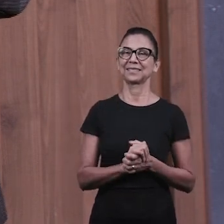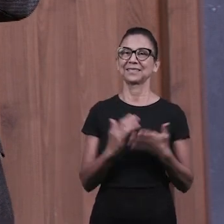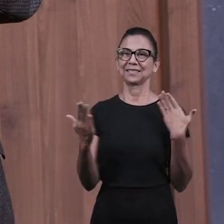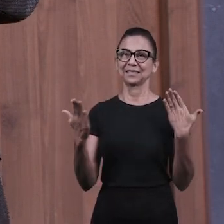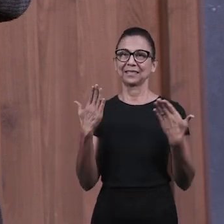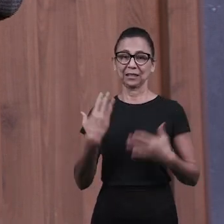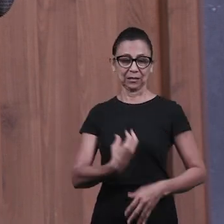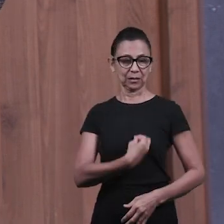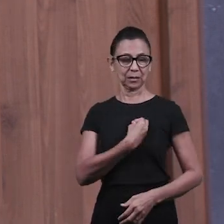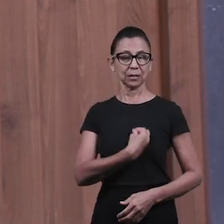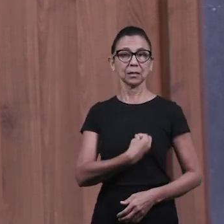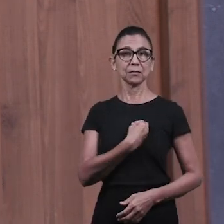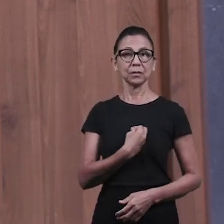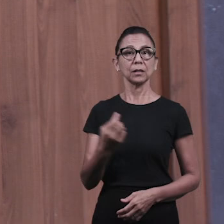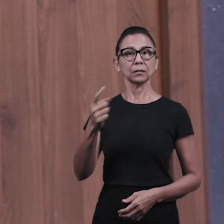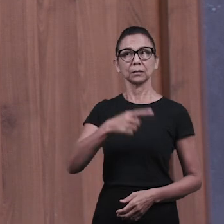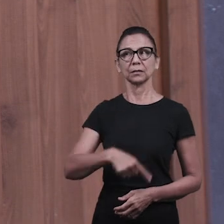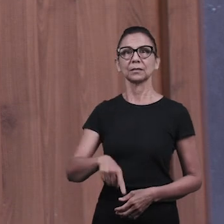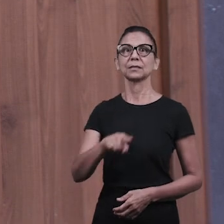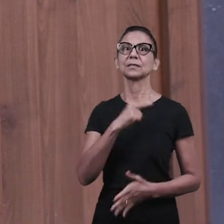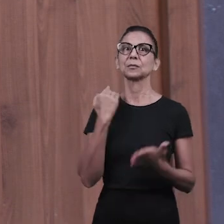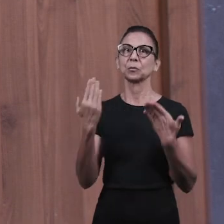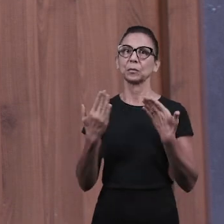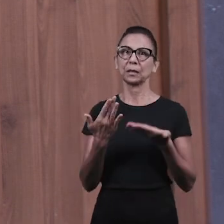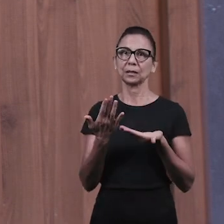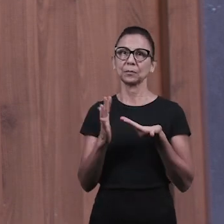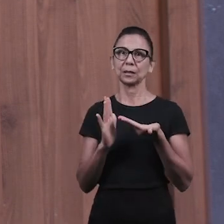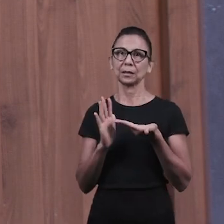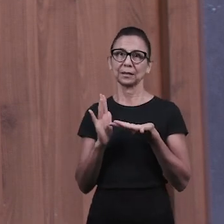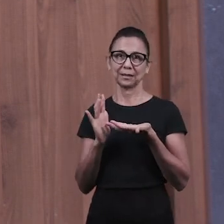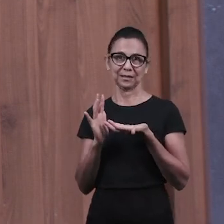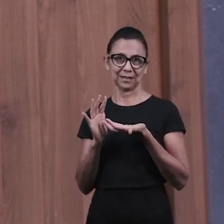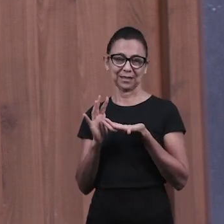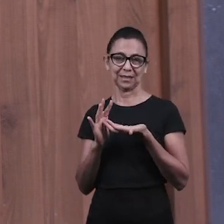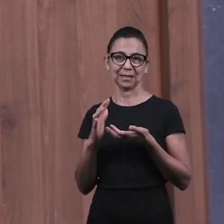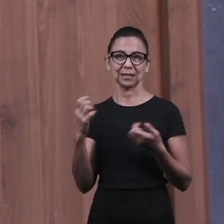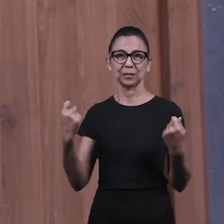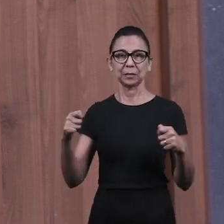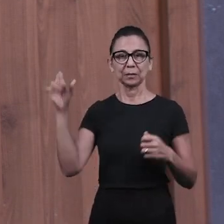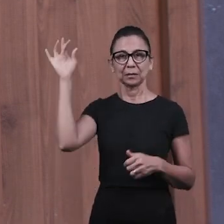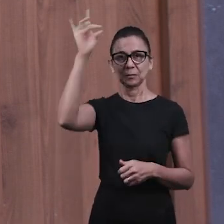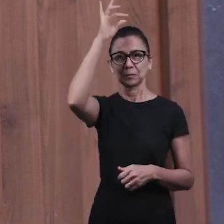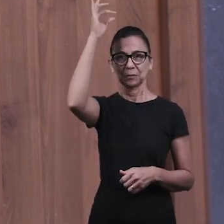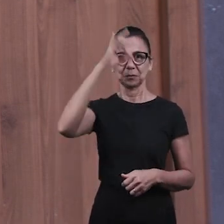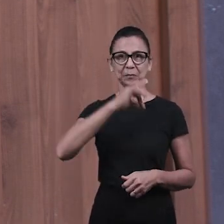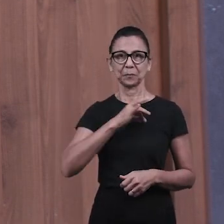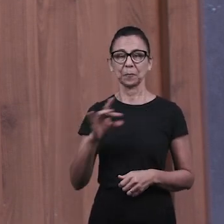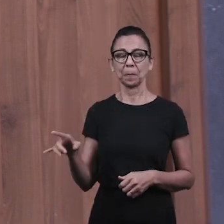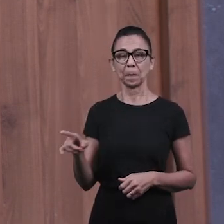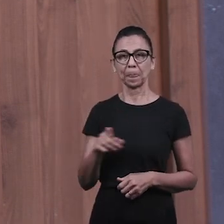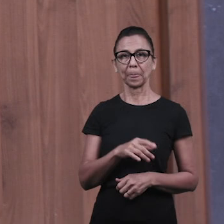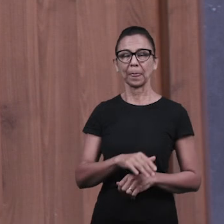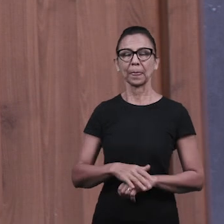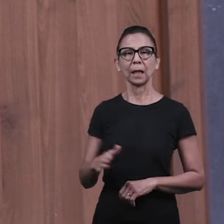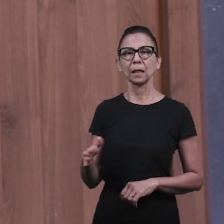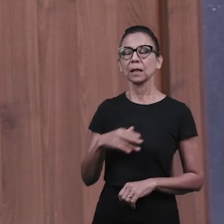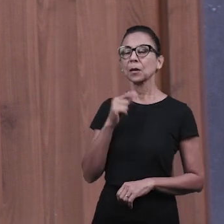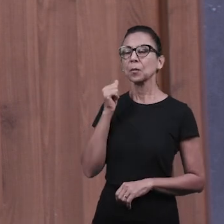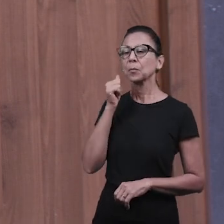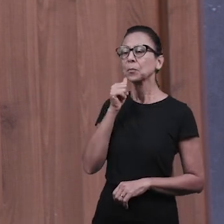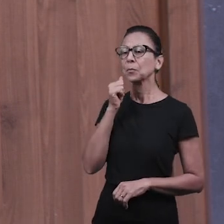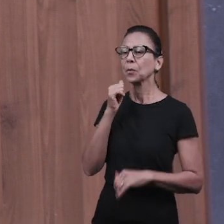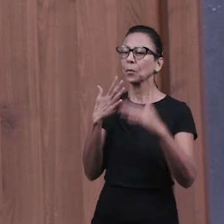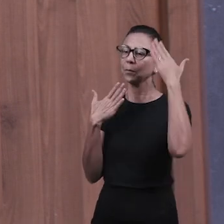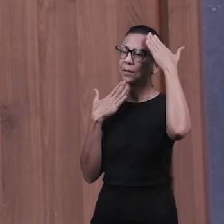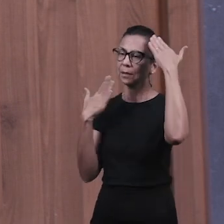nós somos como candeia. Foi muito bem colocado. Quero comentar também sobre a resposta da Ágata. Ágata,